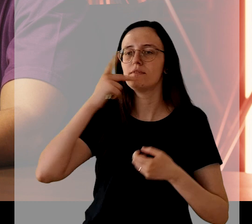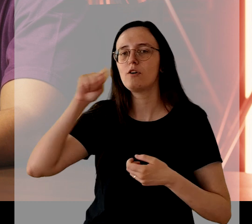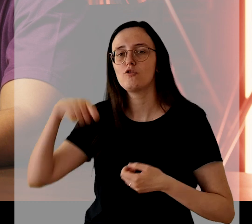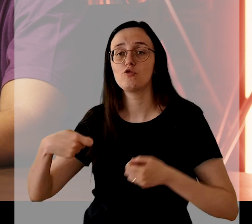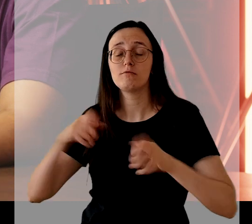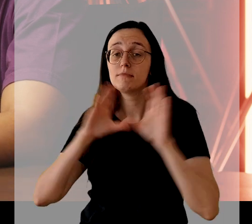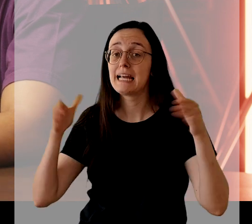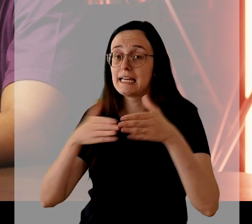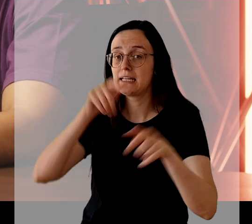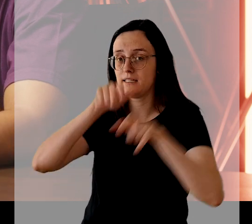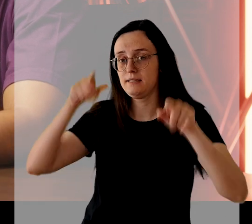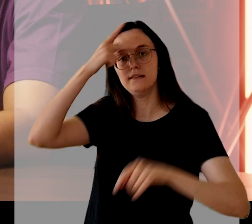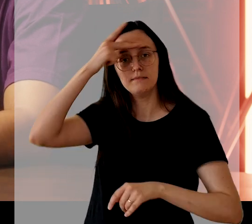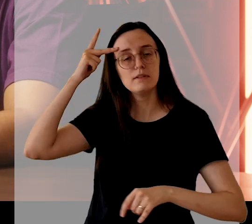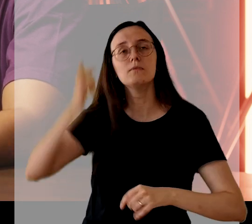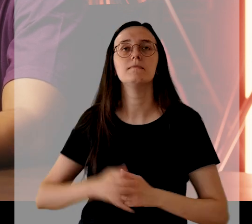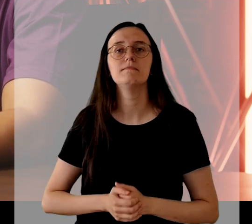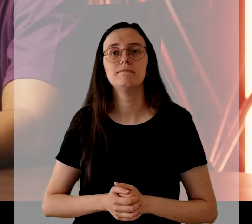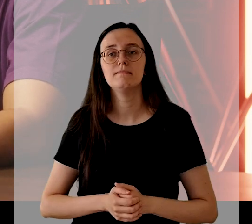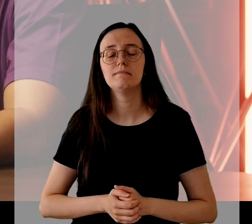voltando ali à composição da equipe,